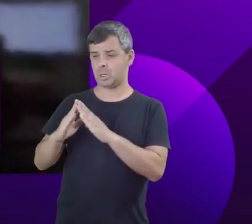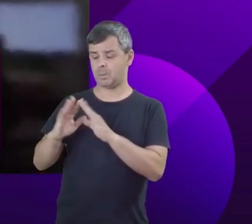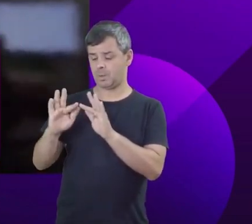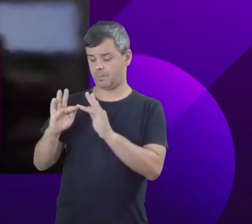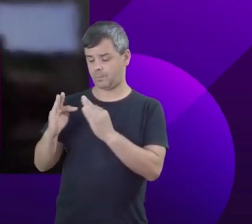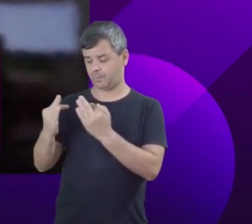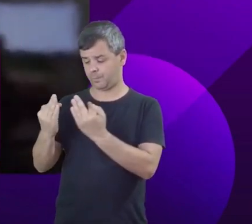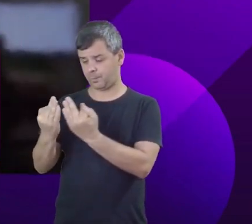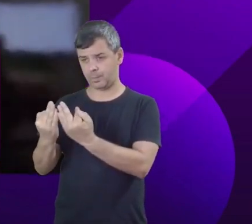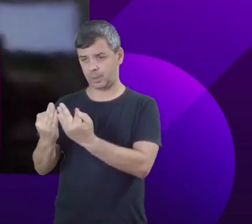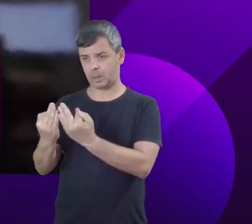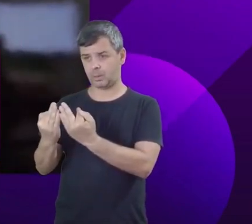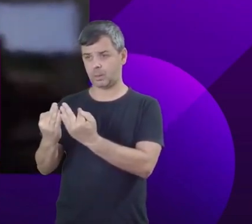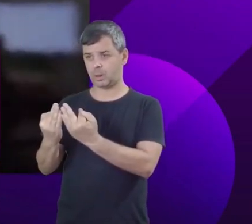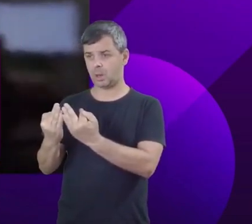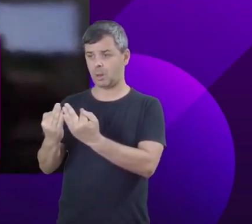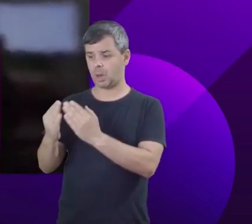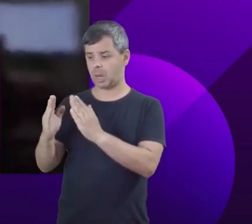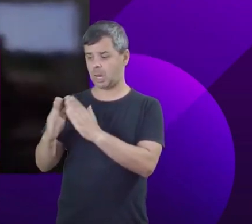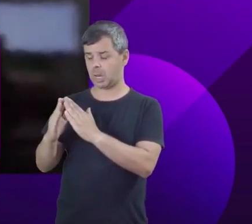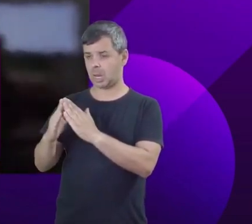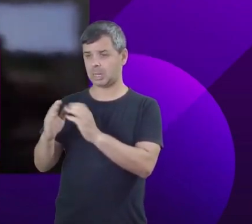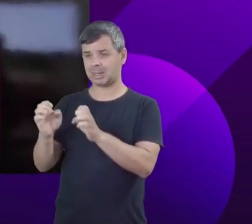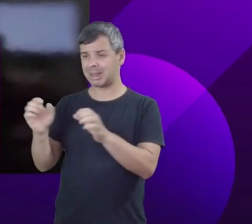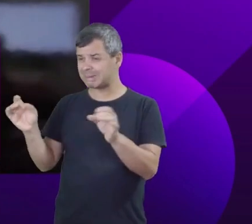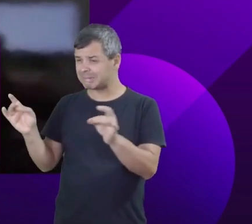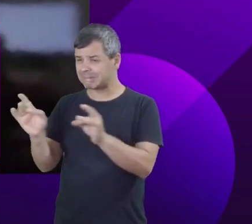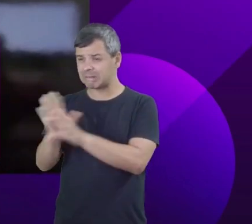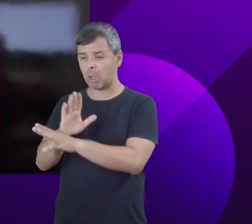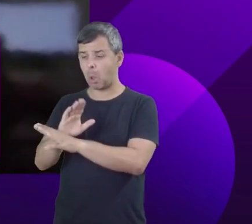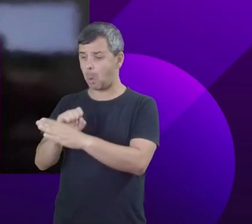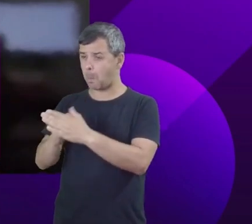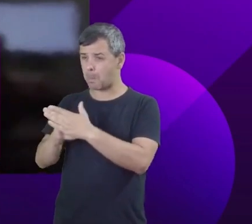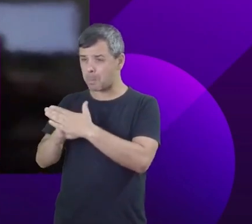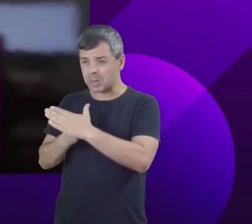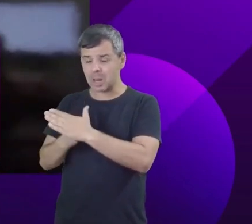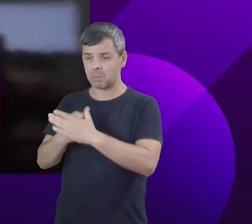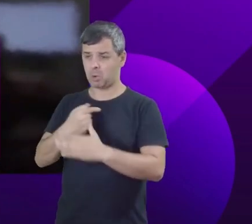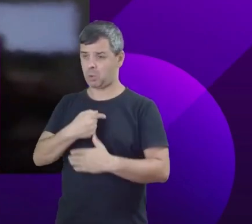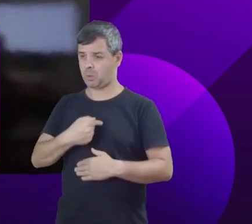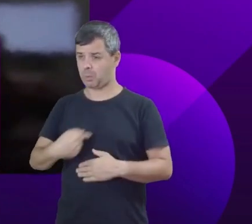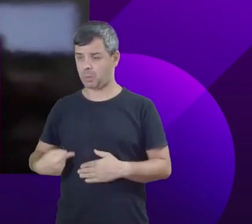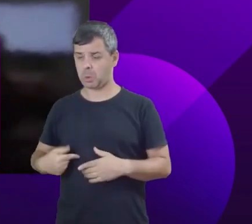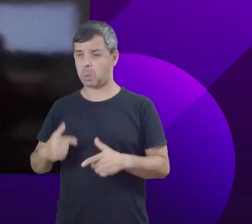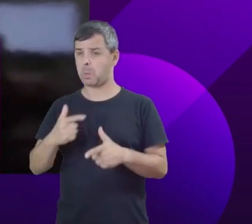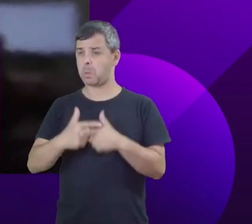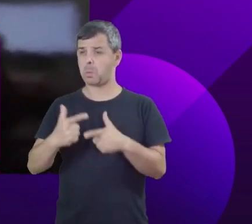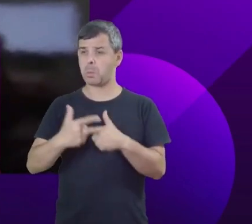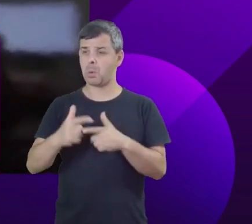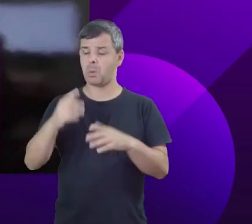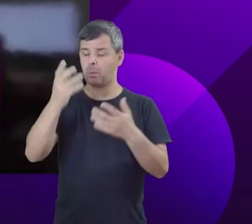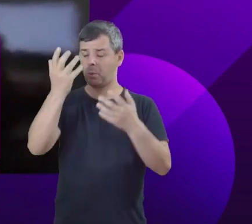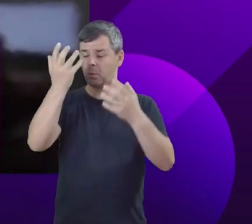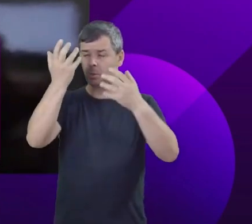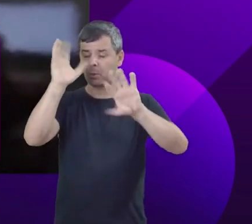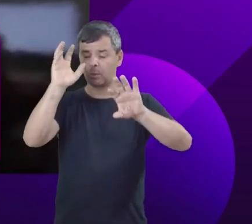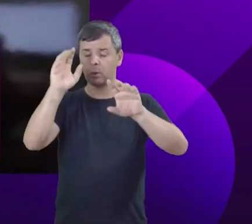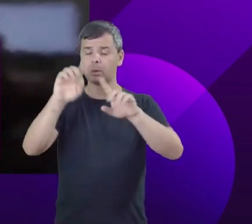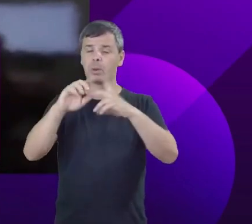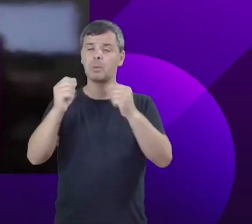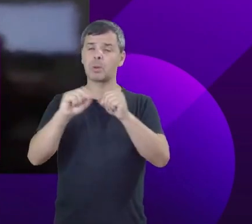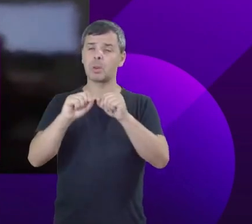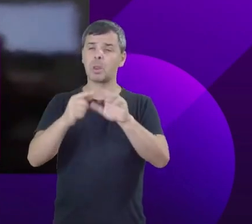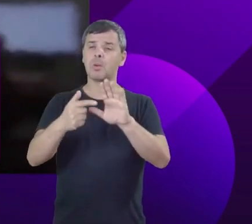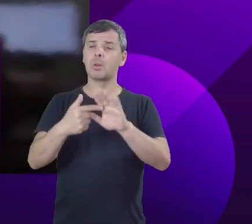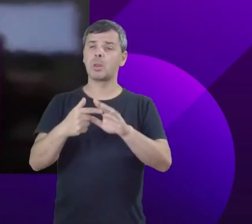que tiveram as suas unidades habitacionais destruídas ou interditadas, né, em razão desses eventos climáticos que